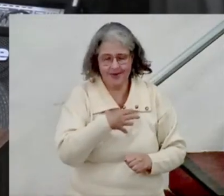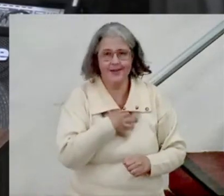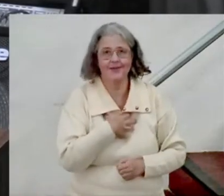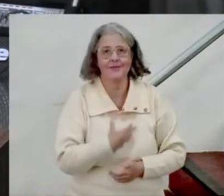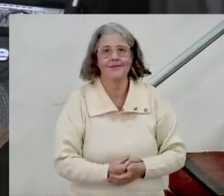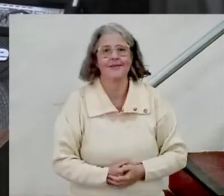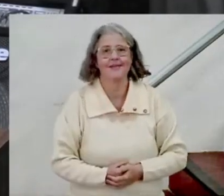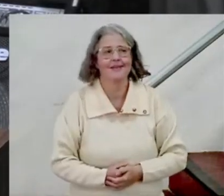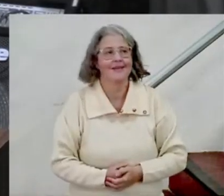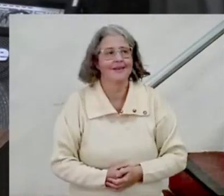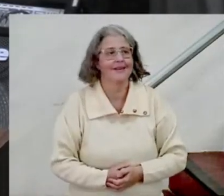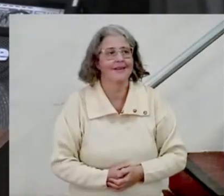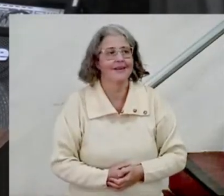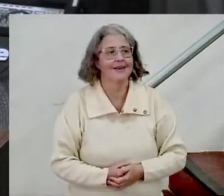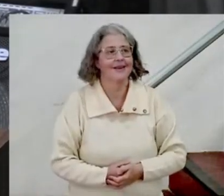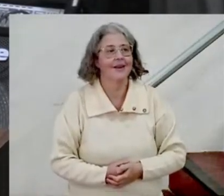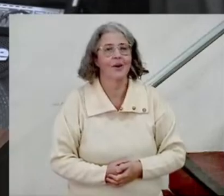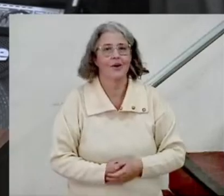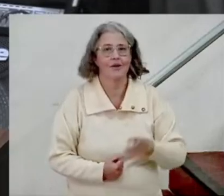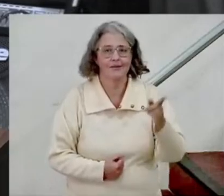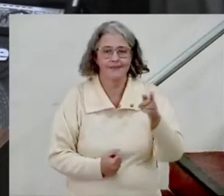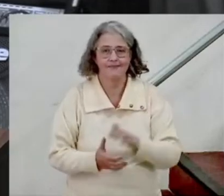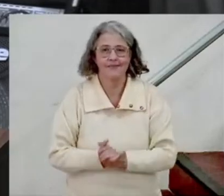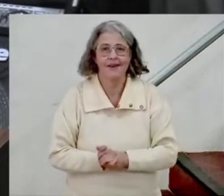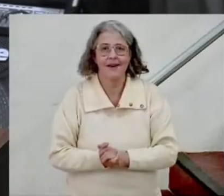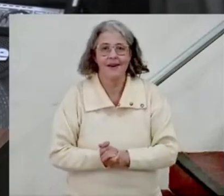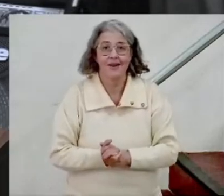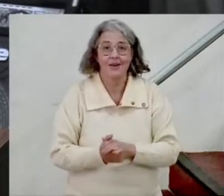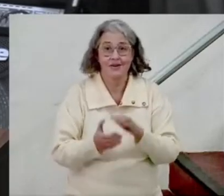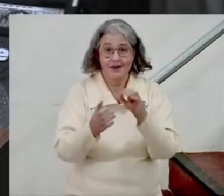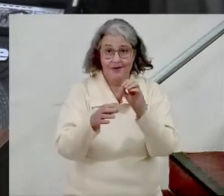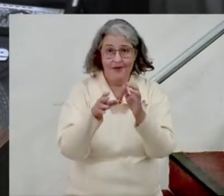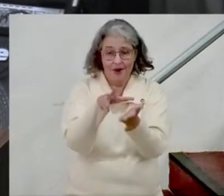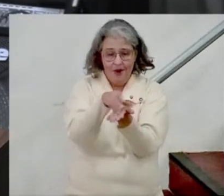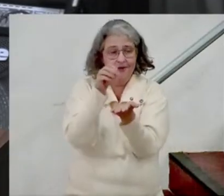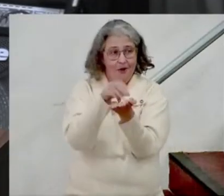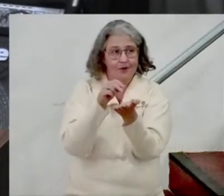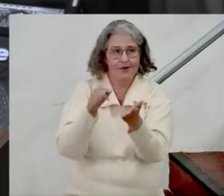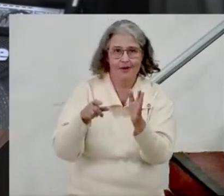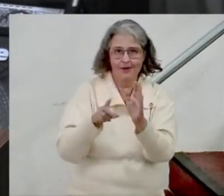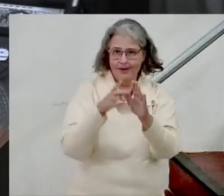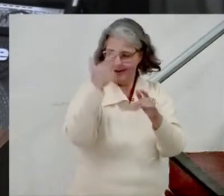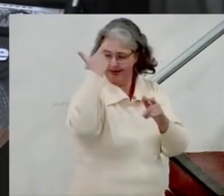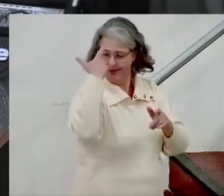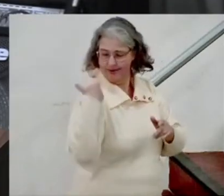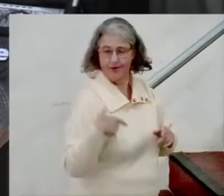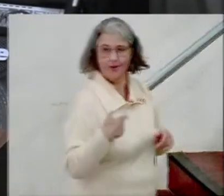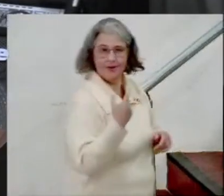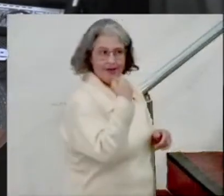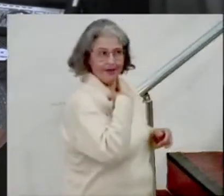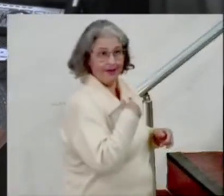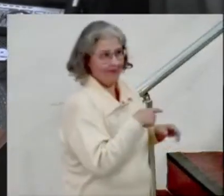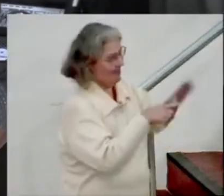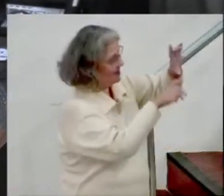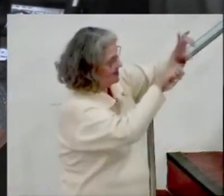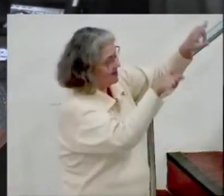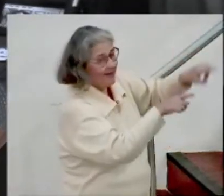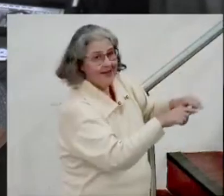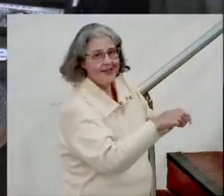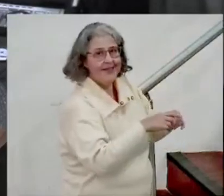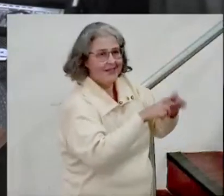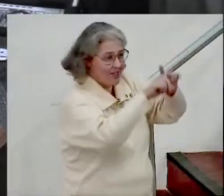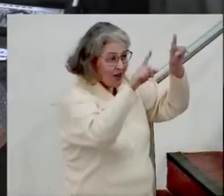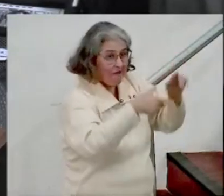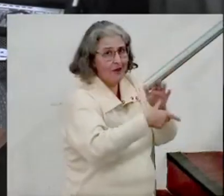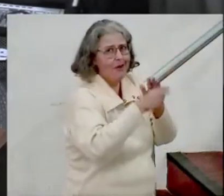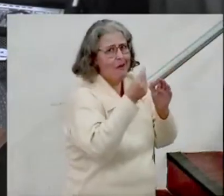ligar, né? Da outra vez eu não liguei. Aí. Esse de costas sou eu, numa televisão de tubo,